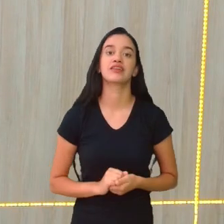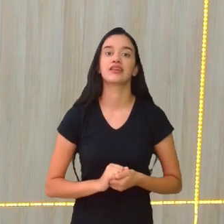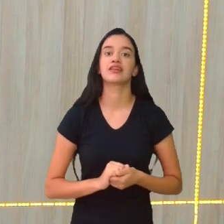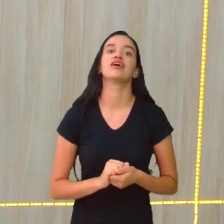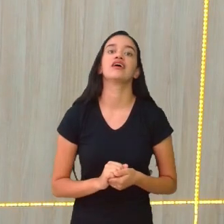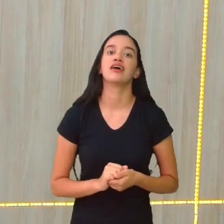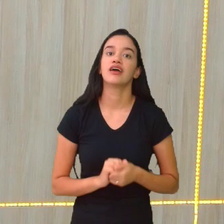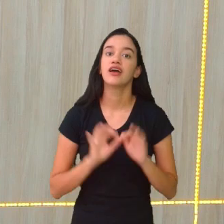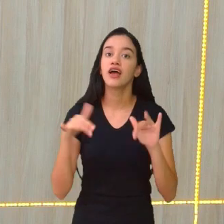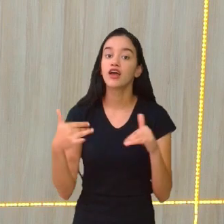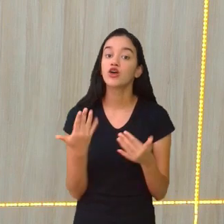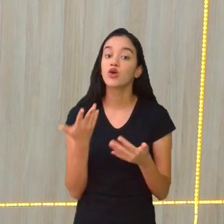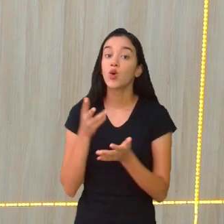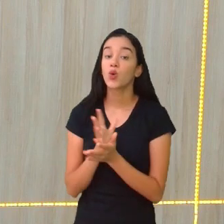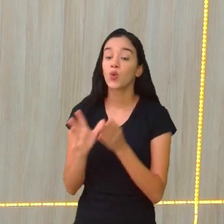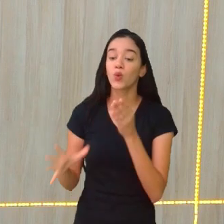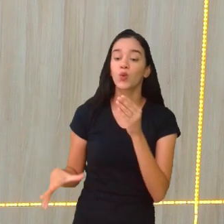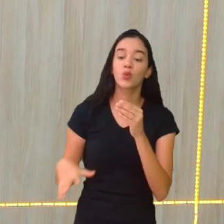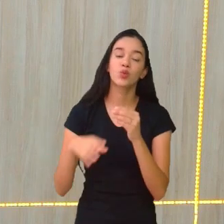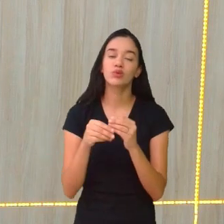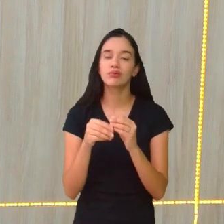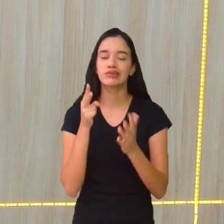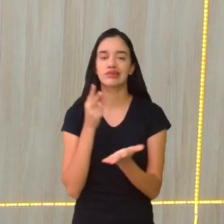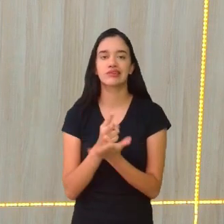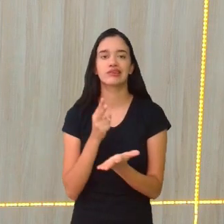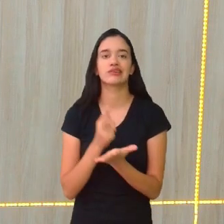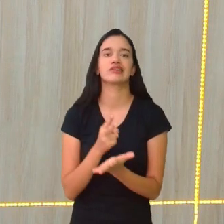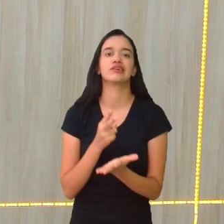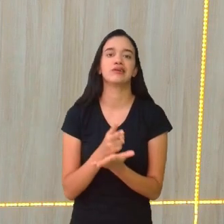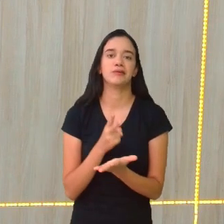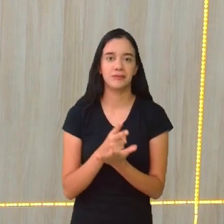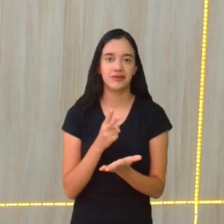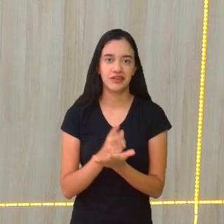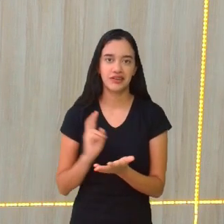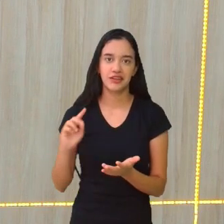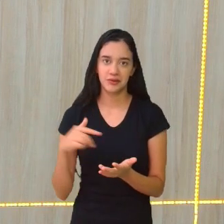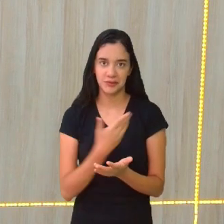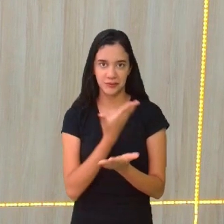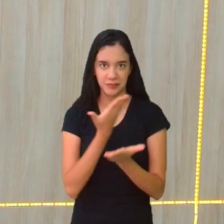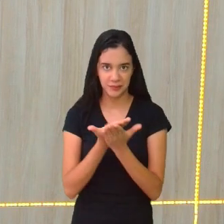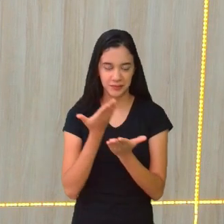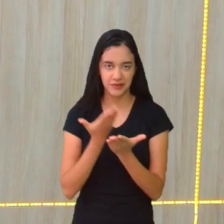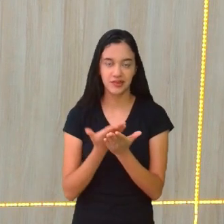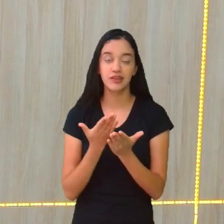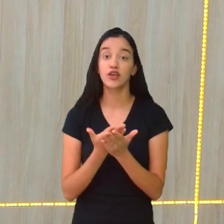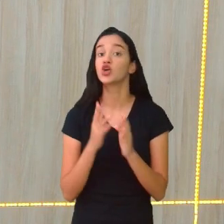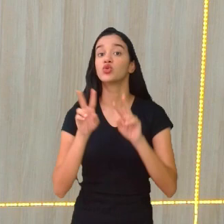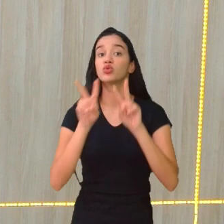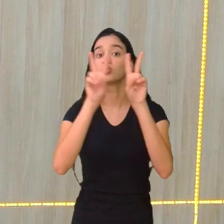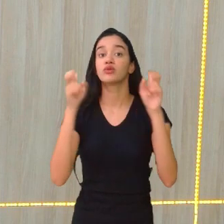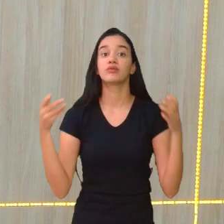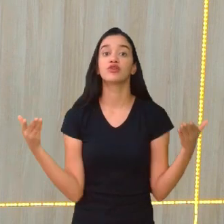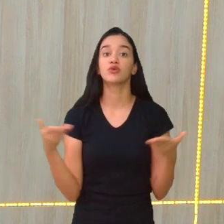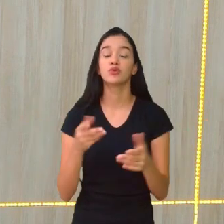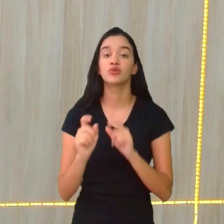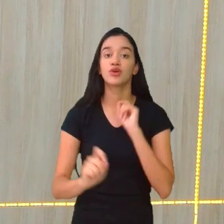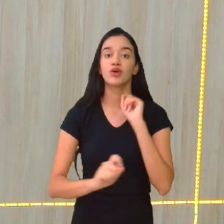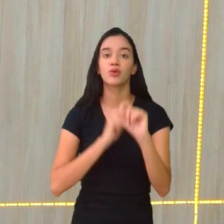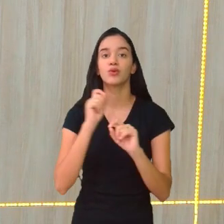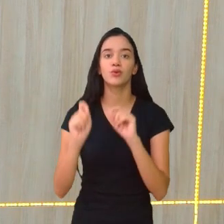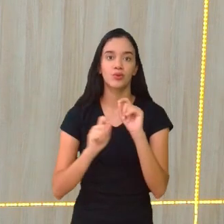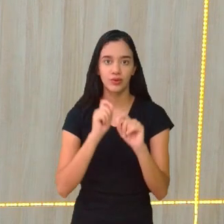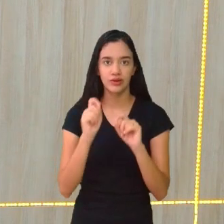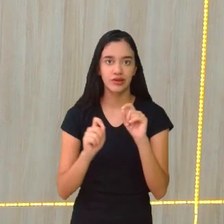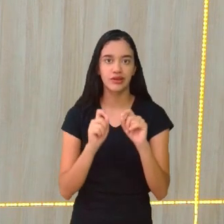Intromissão? Não, gente, contribuição, sempre. Ela contribui sempre na nossa aula. O nosso tema de hoje é pontuação